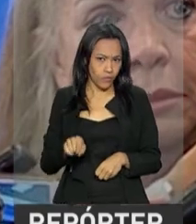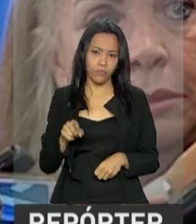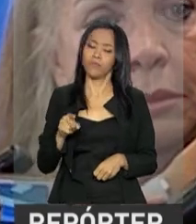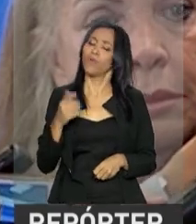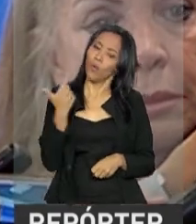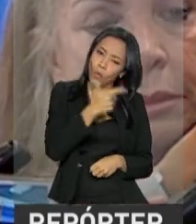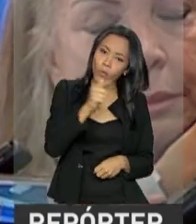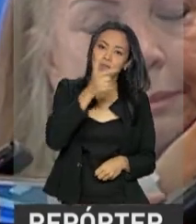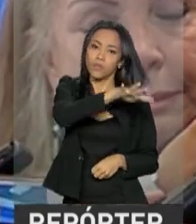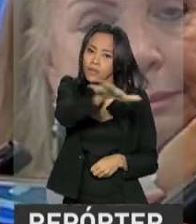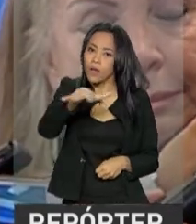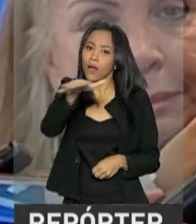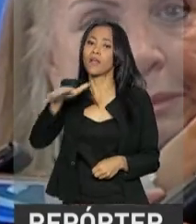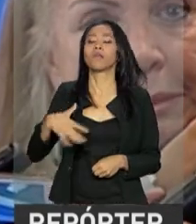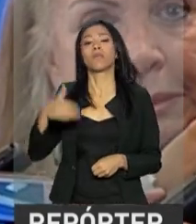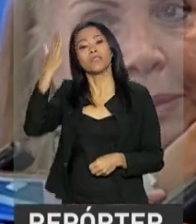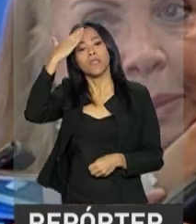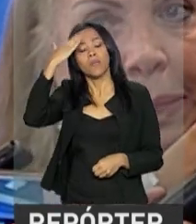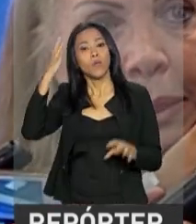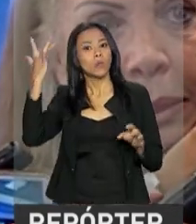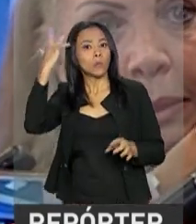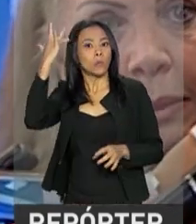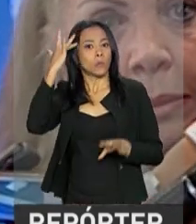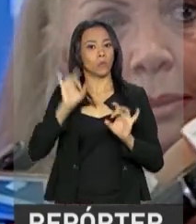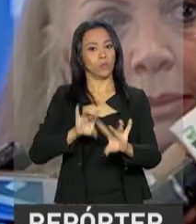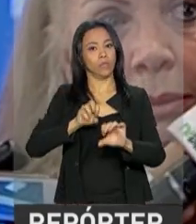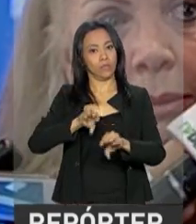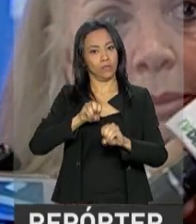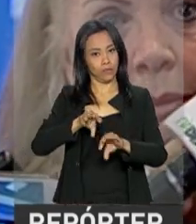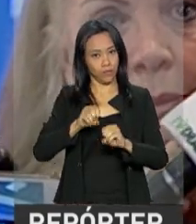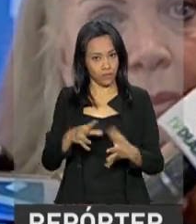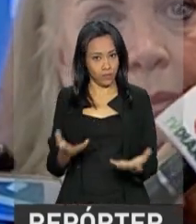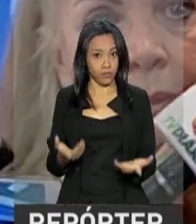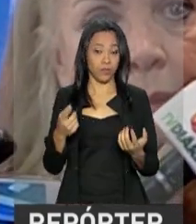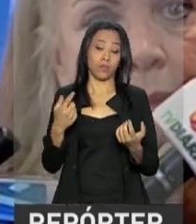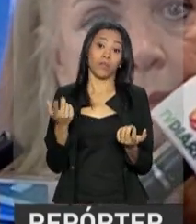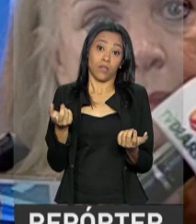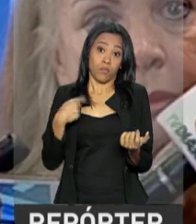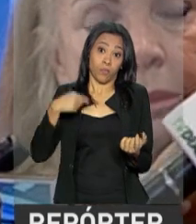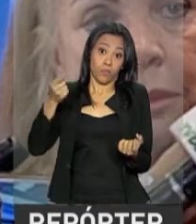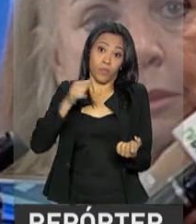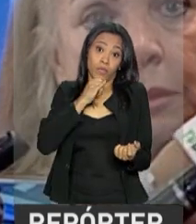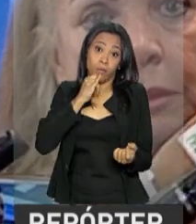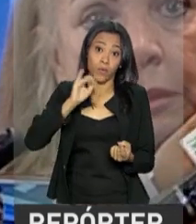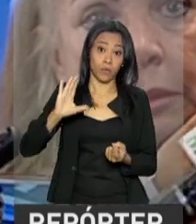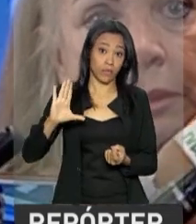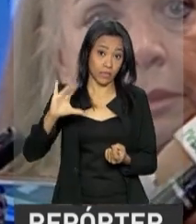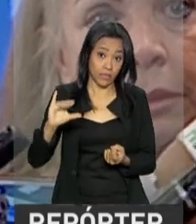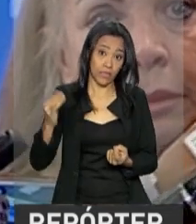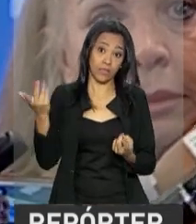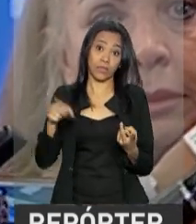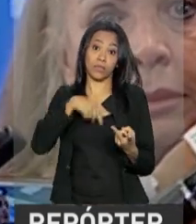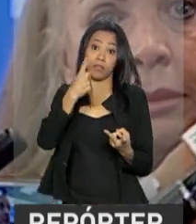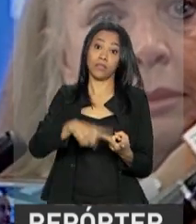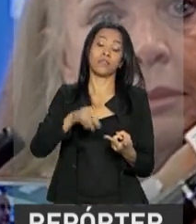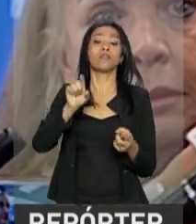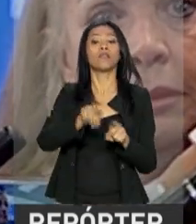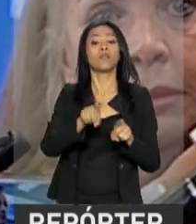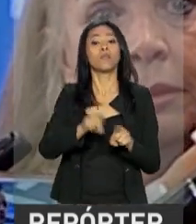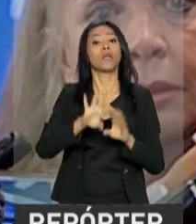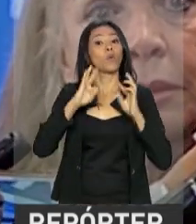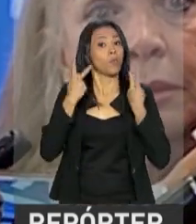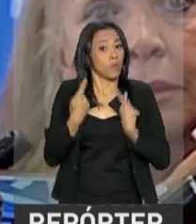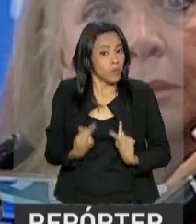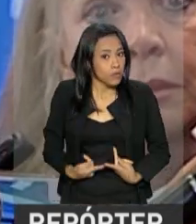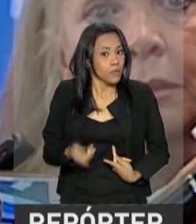para olhar da qualidade da educação que é avaliar a ciência como está a ciências da natureza e as ciências humanas que